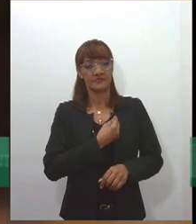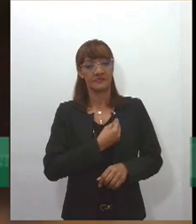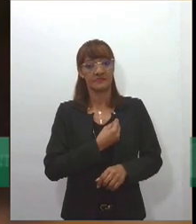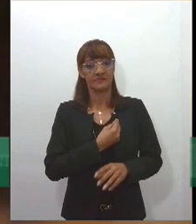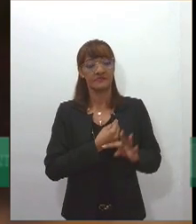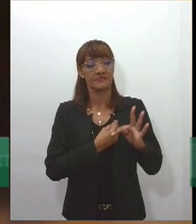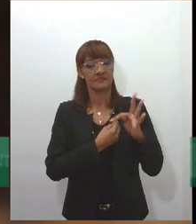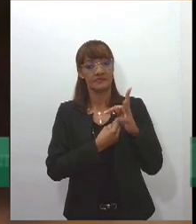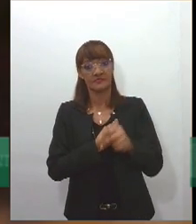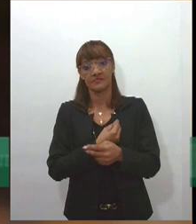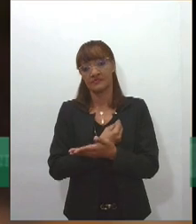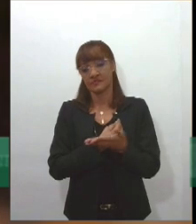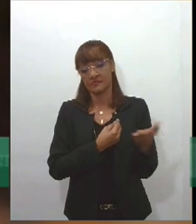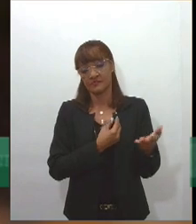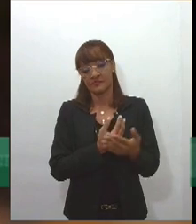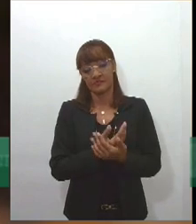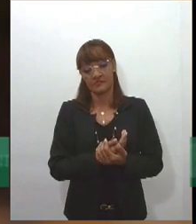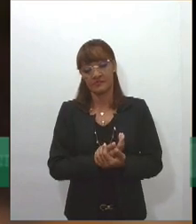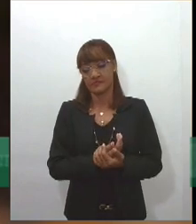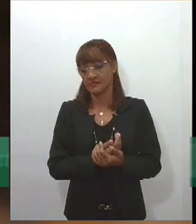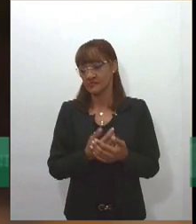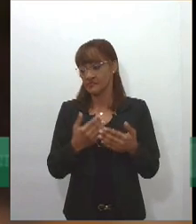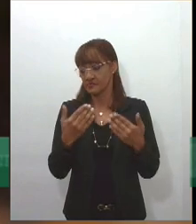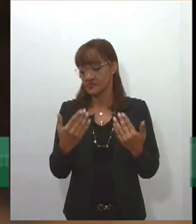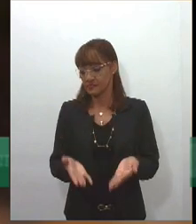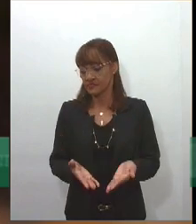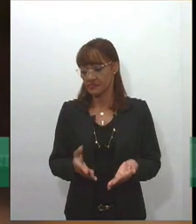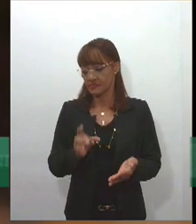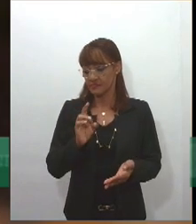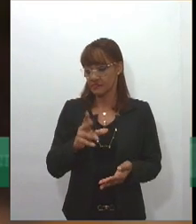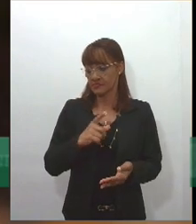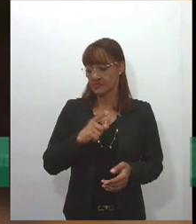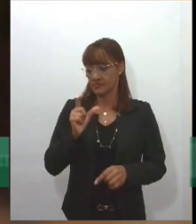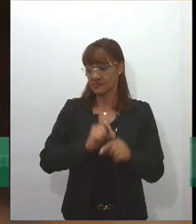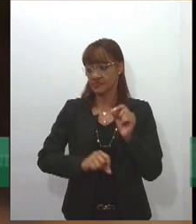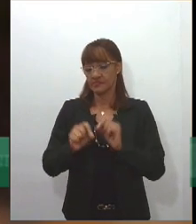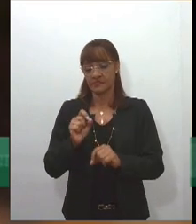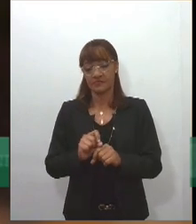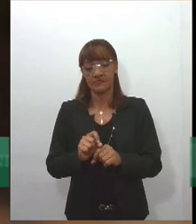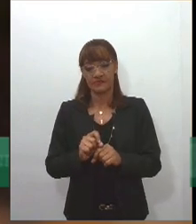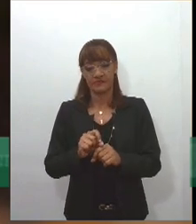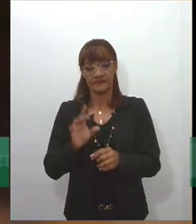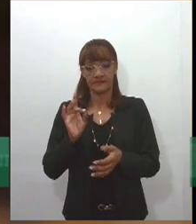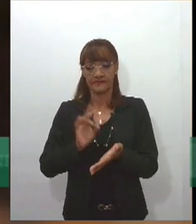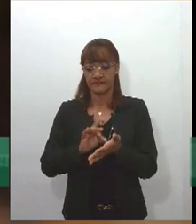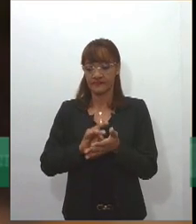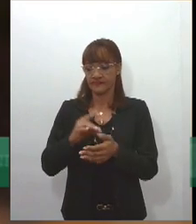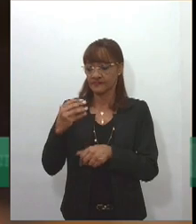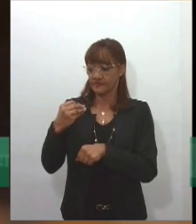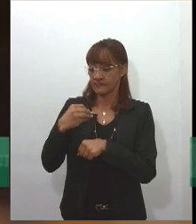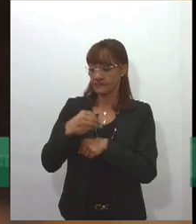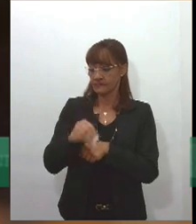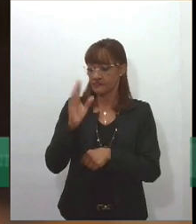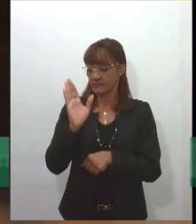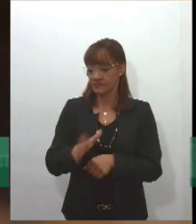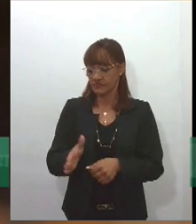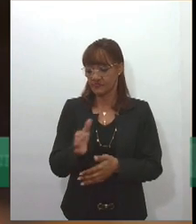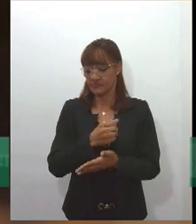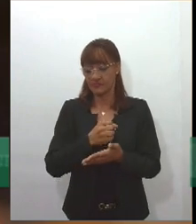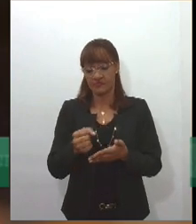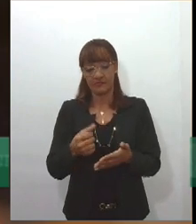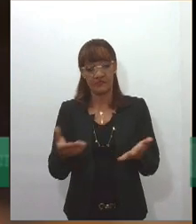burocrático Então eu só tenho essa mensagem a dar e é uma realidade já passou temos que conviver com isso mas